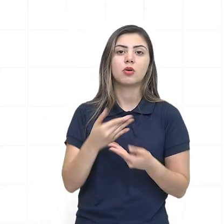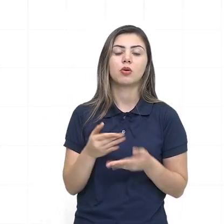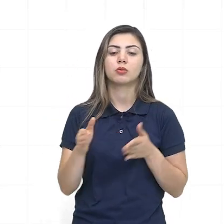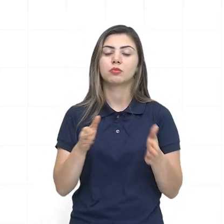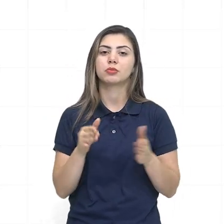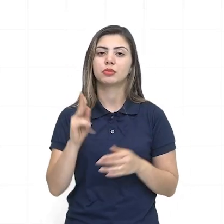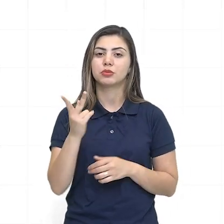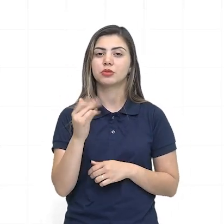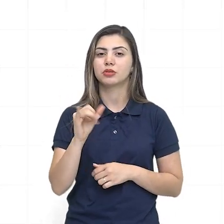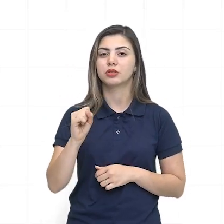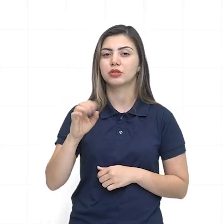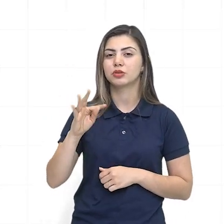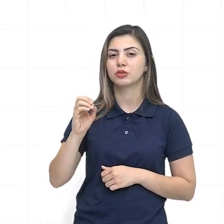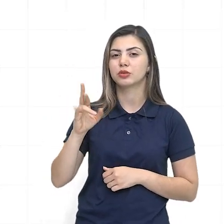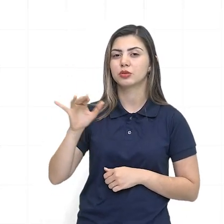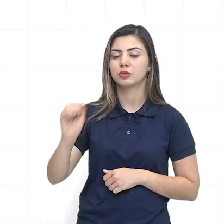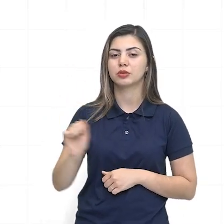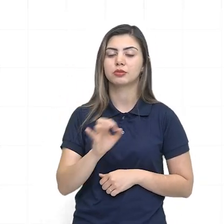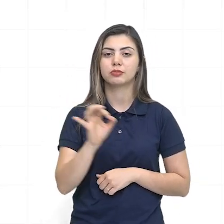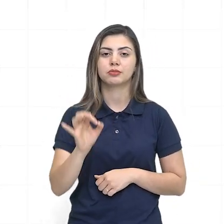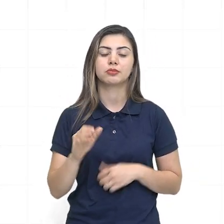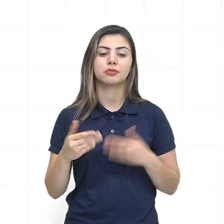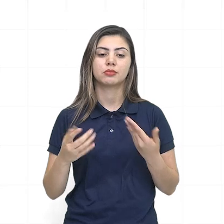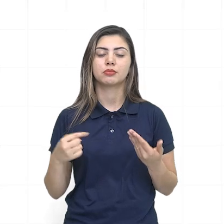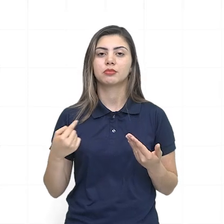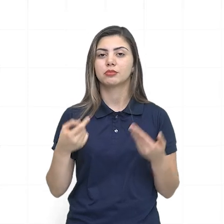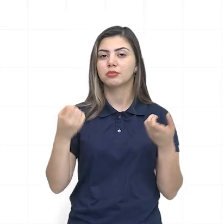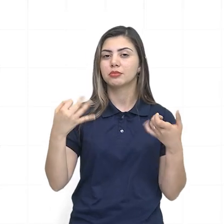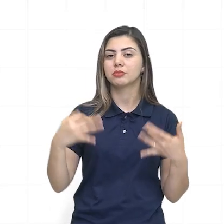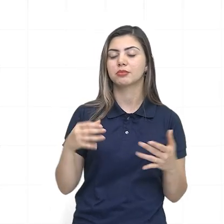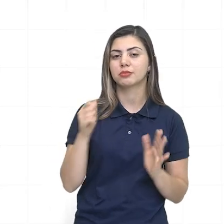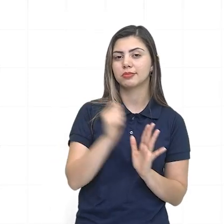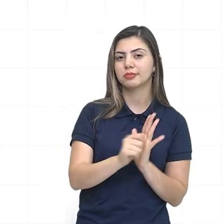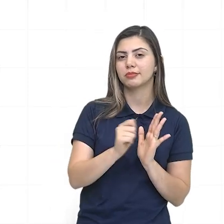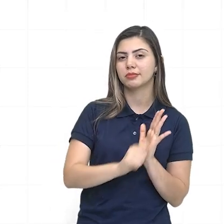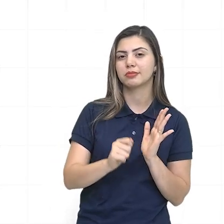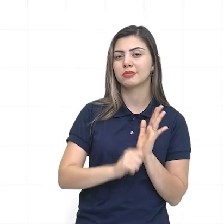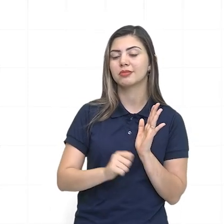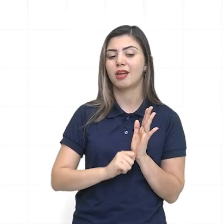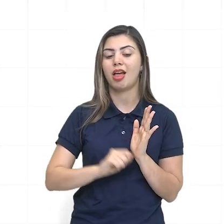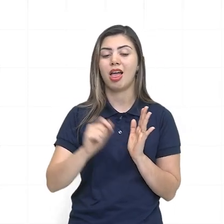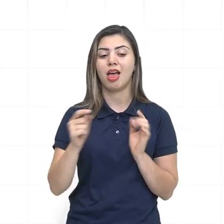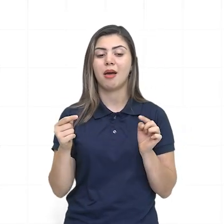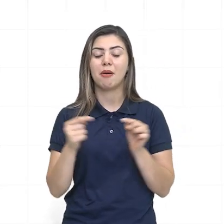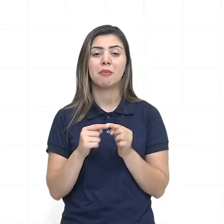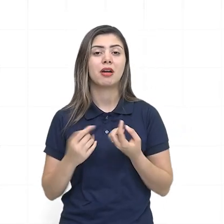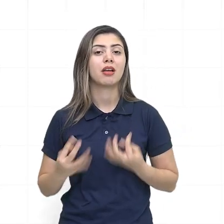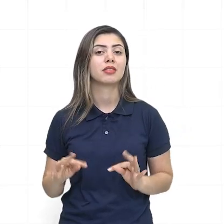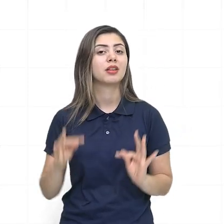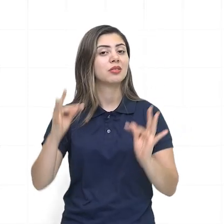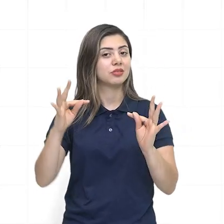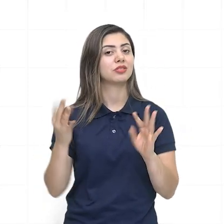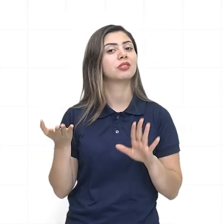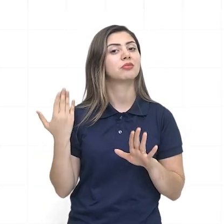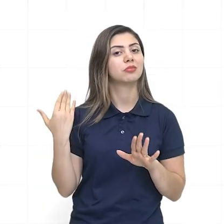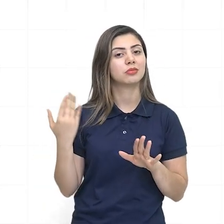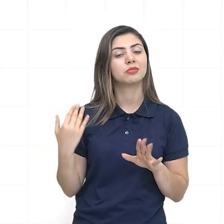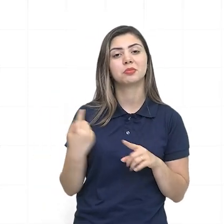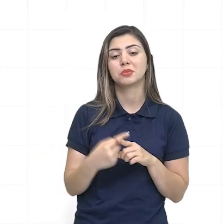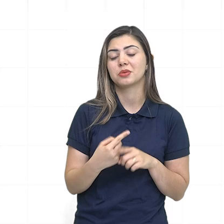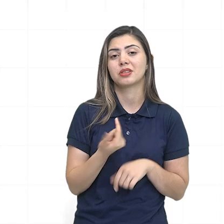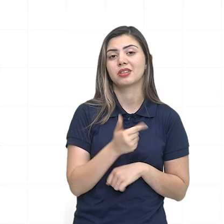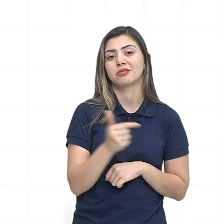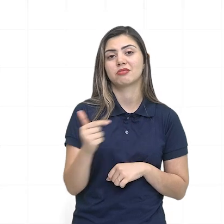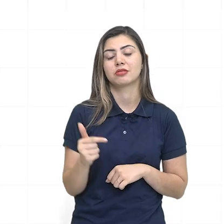história. Nós poderíamos dizer que a escrita ela vai ser uma tecnologia que vai